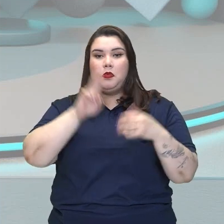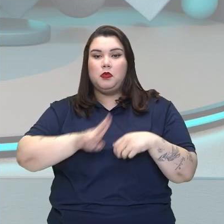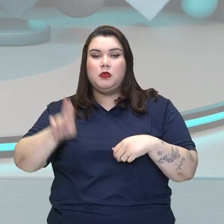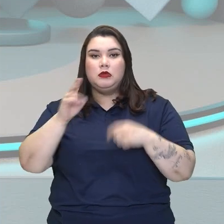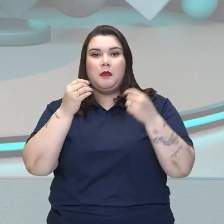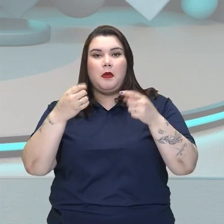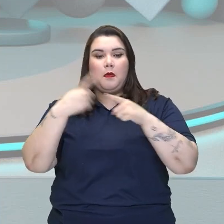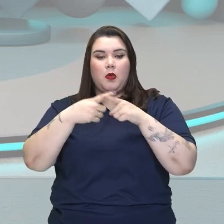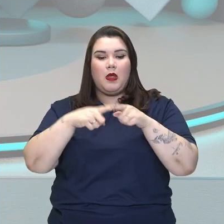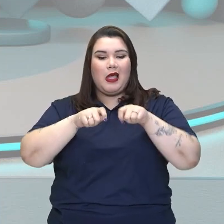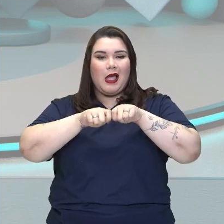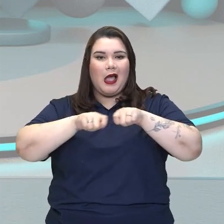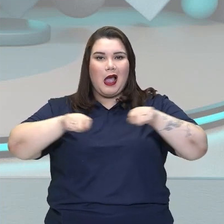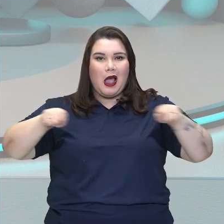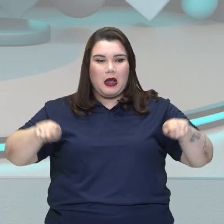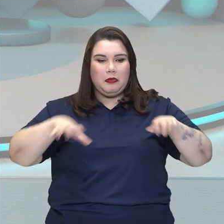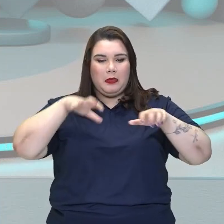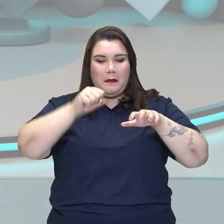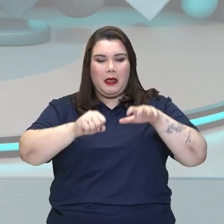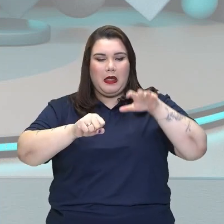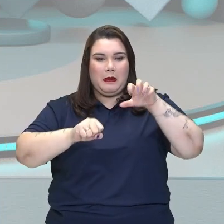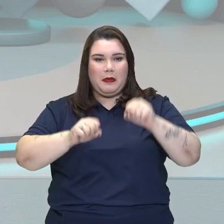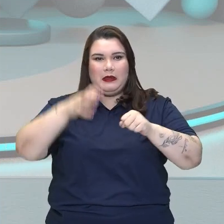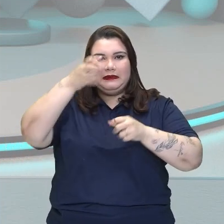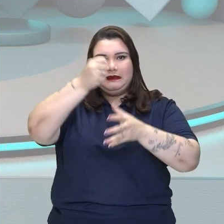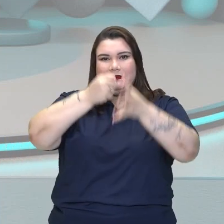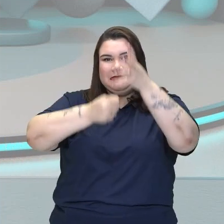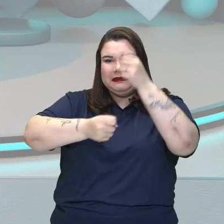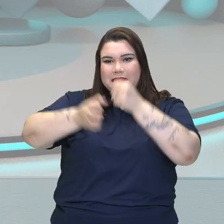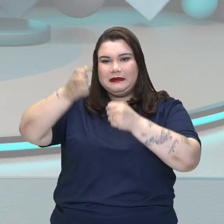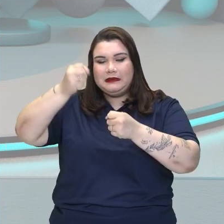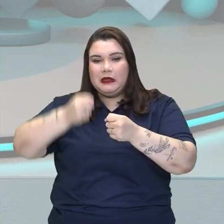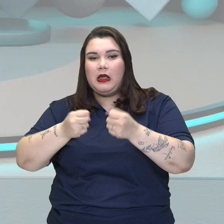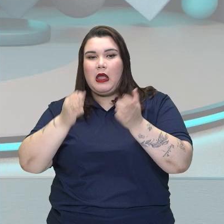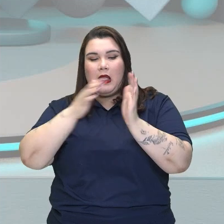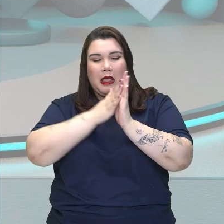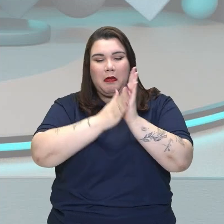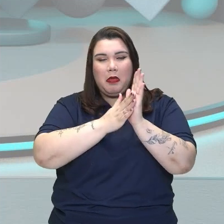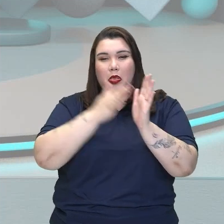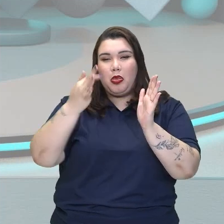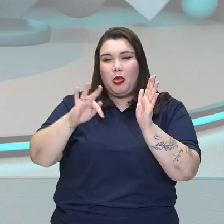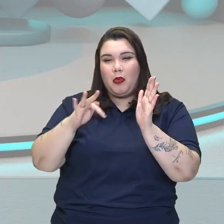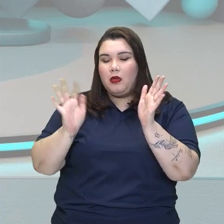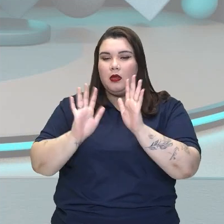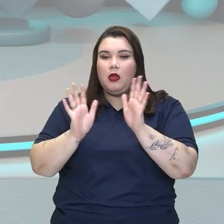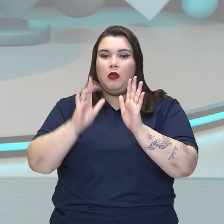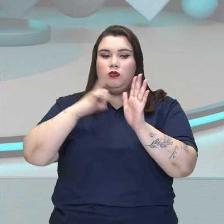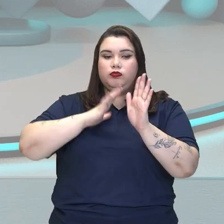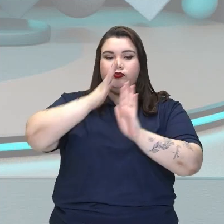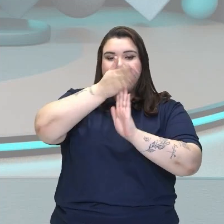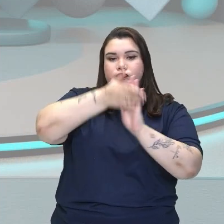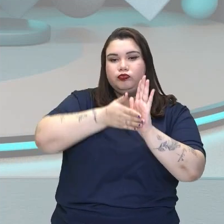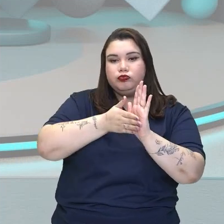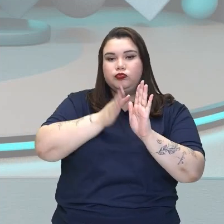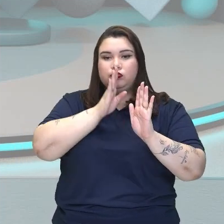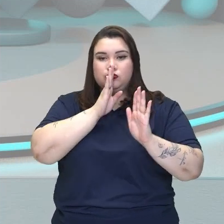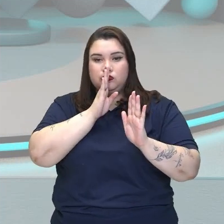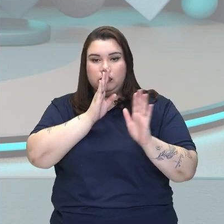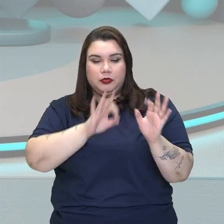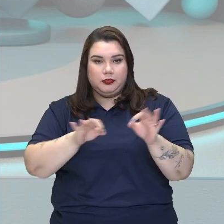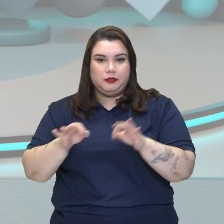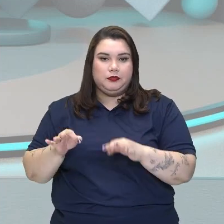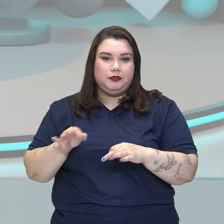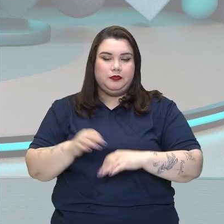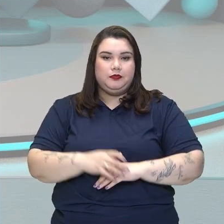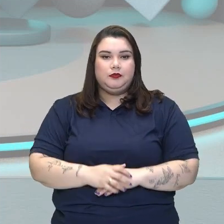o manuseio dos cabos e outros equipamentos, né, para não danificar ou machucar aí as suas mãos,